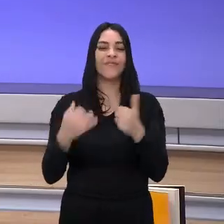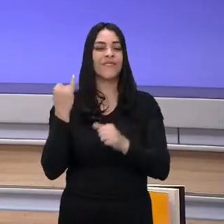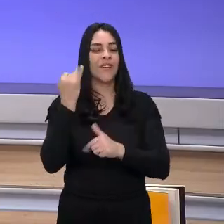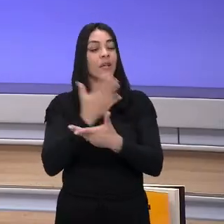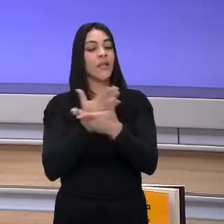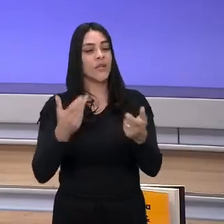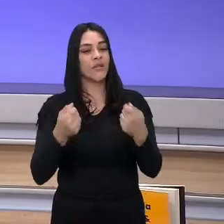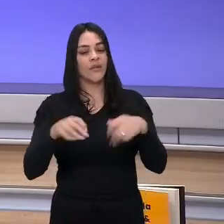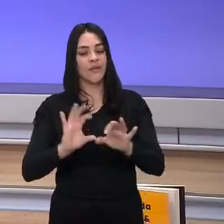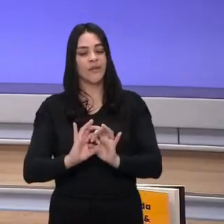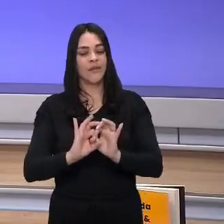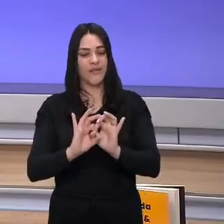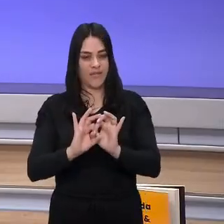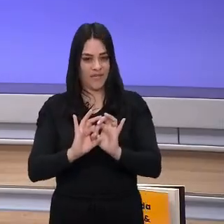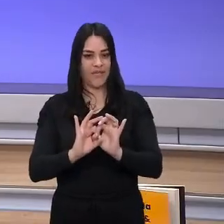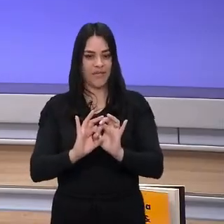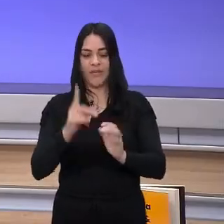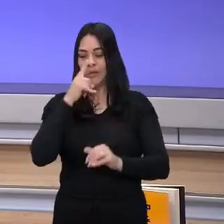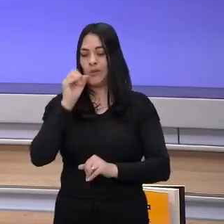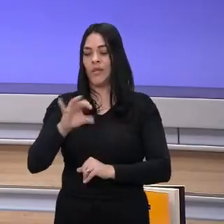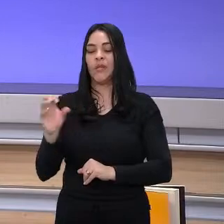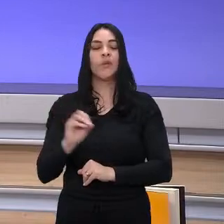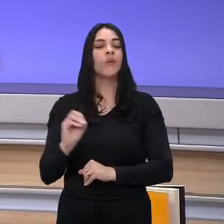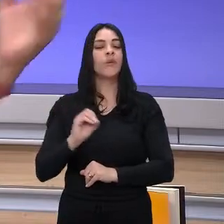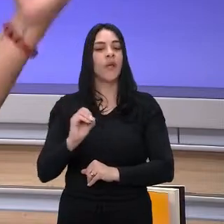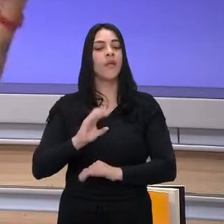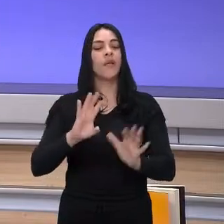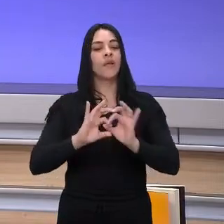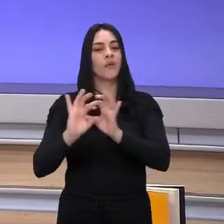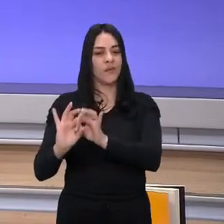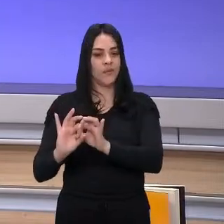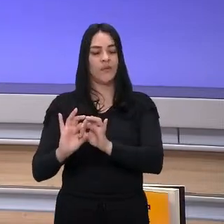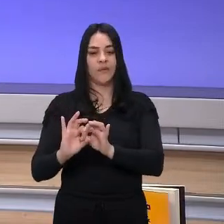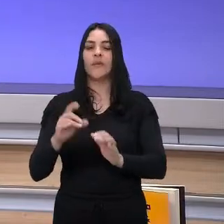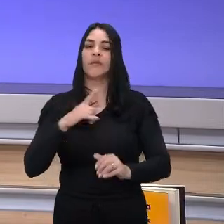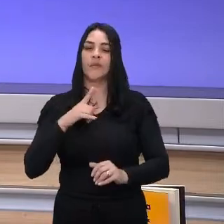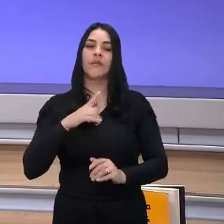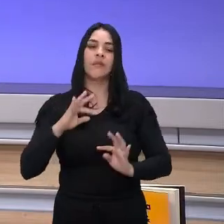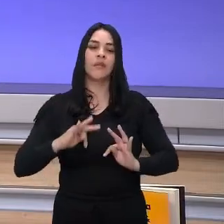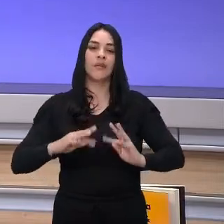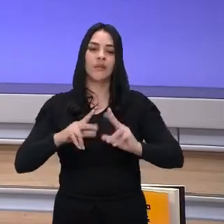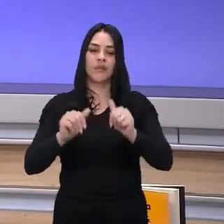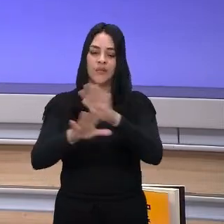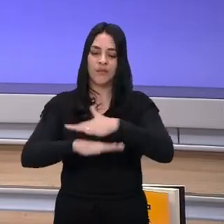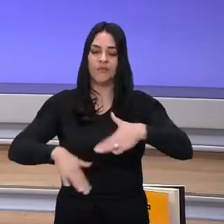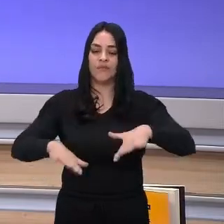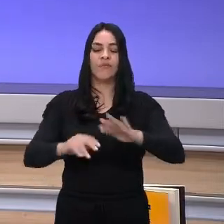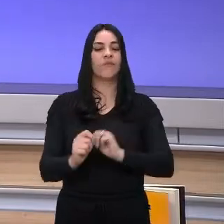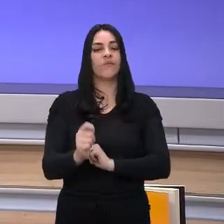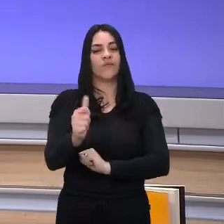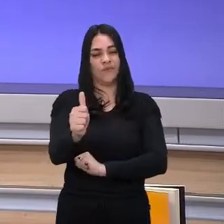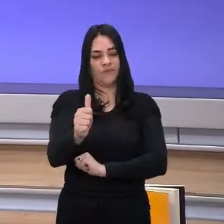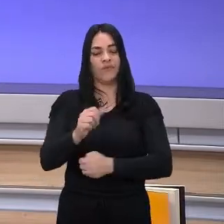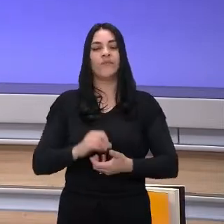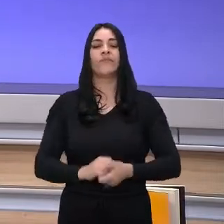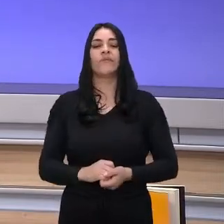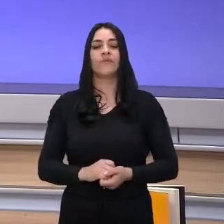temos que linkar. E o Lixo Zero, nesse contexto, acaba abrangindo aí quase todas as